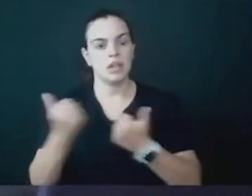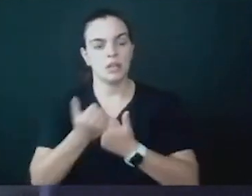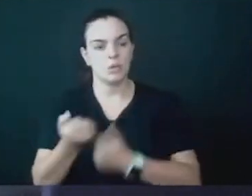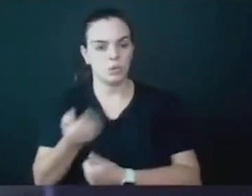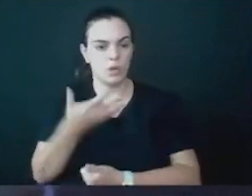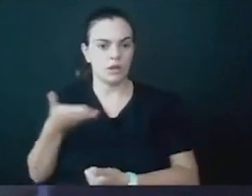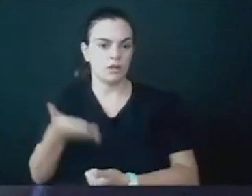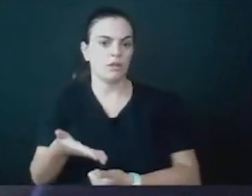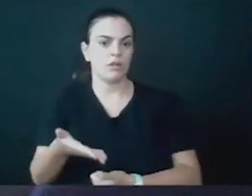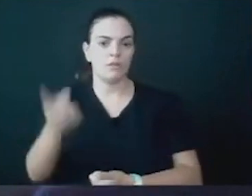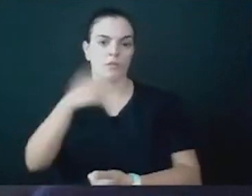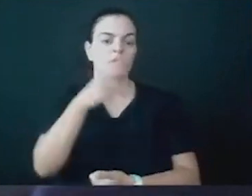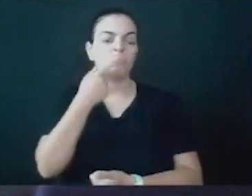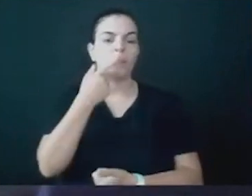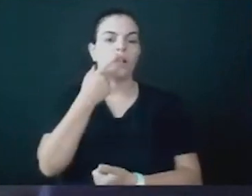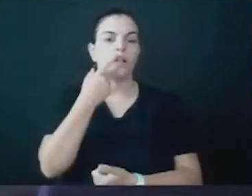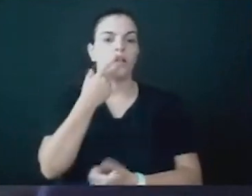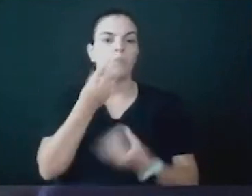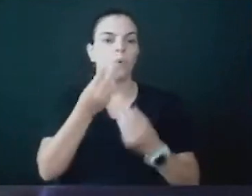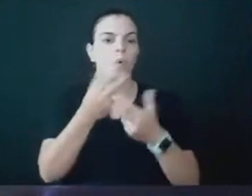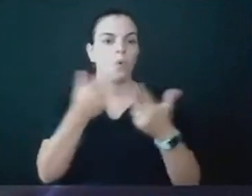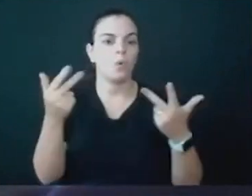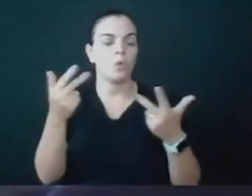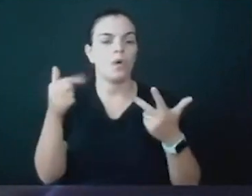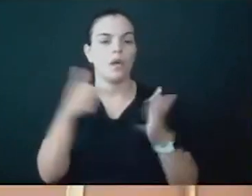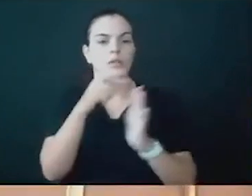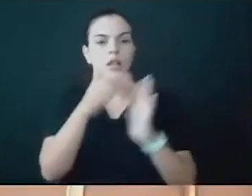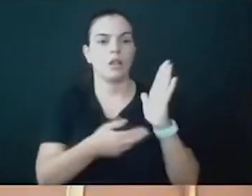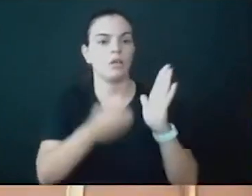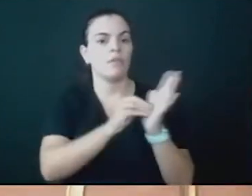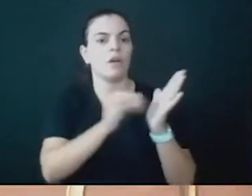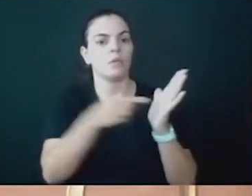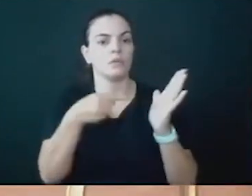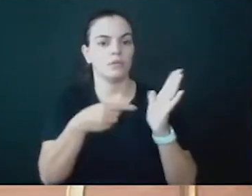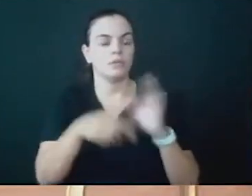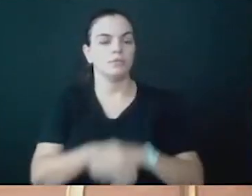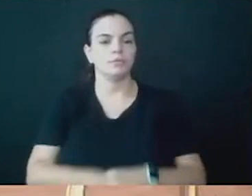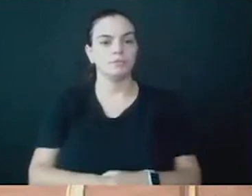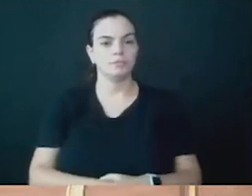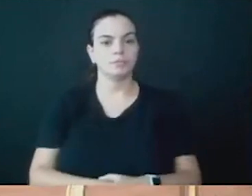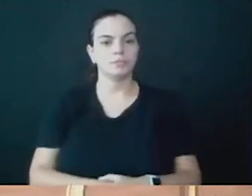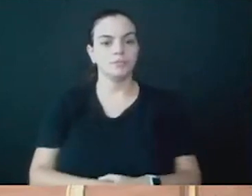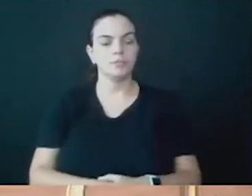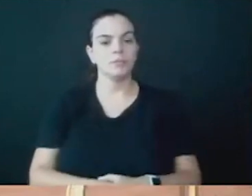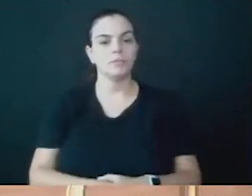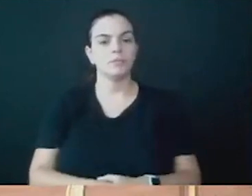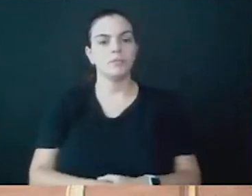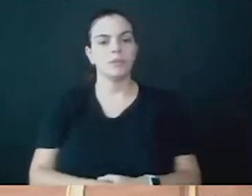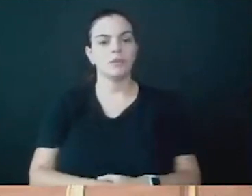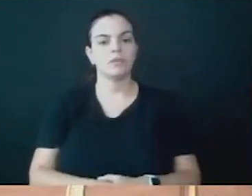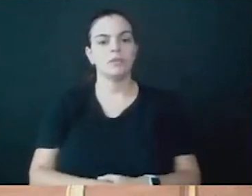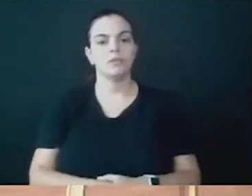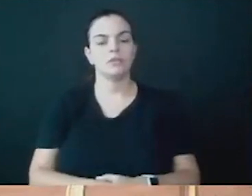falaram, várias coisas são em andamento e o relatório ainda não consta. Né. Perfeitamente, vereadora. Eu vou passar a palavra. Bom, acho que a gente pode adotar